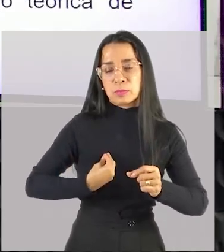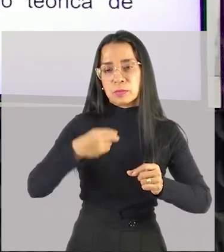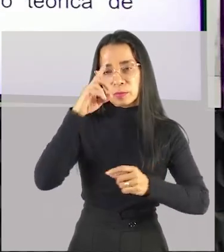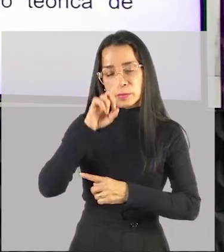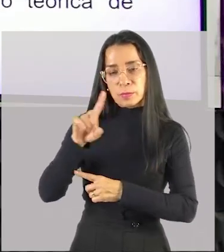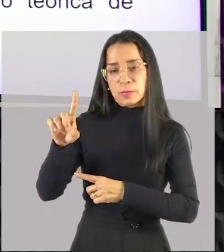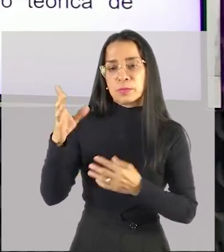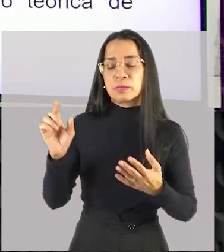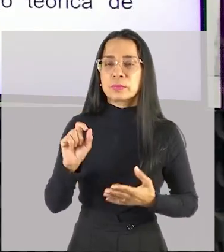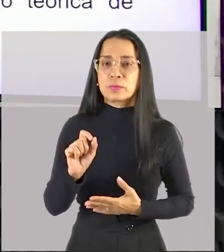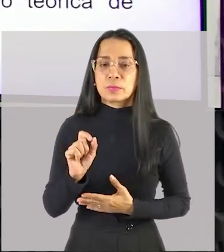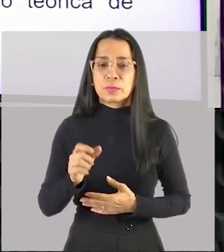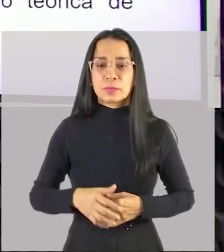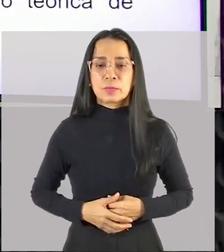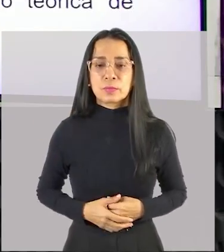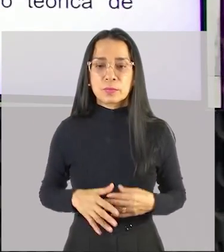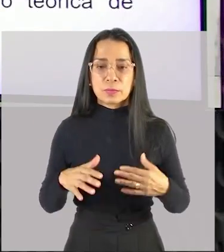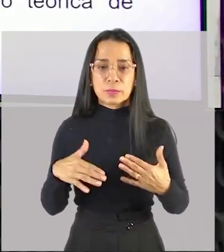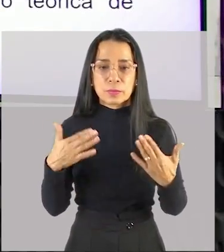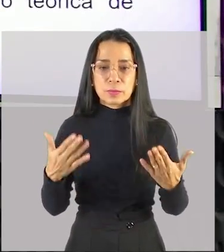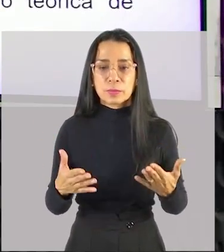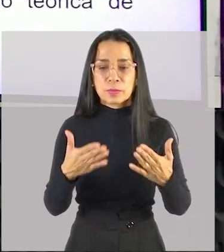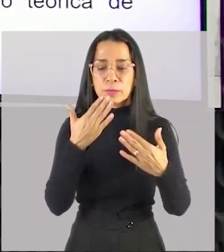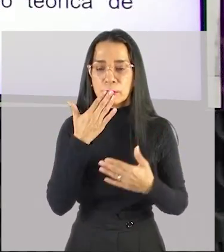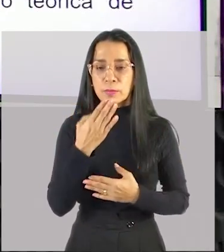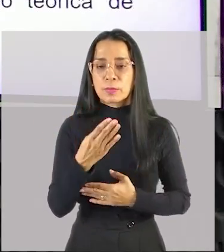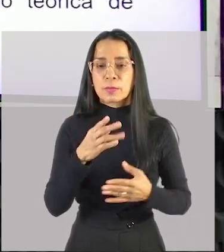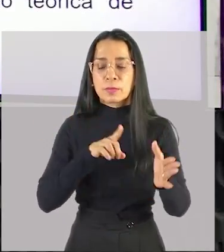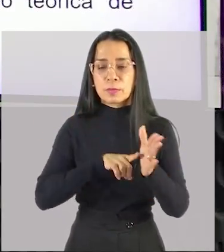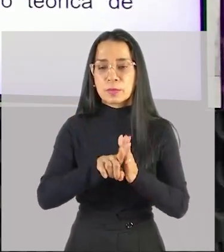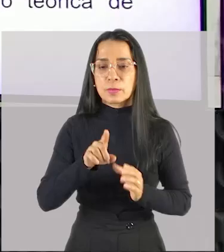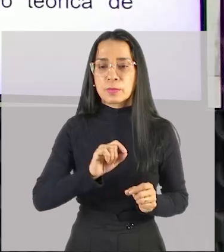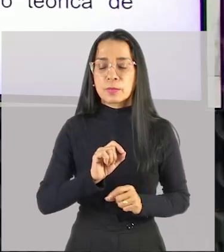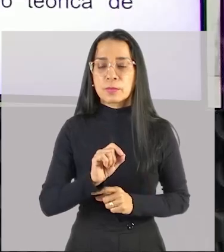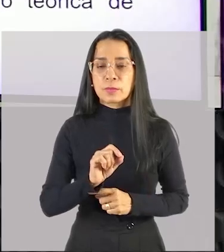de Deus, né? Então, o que pede a questão?